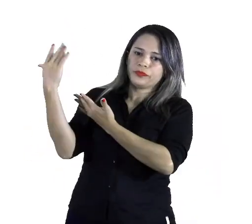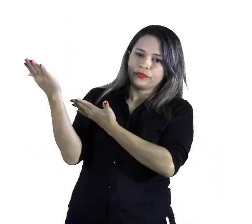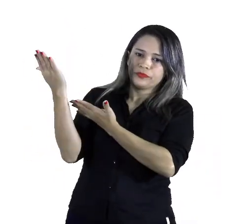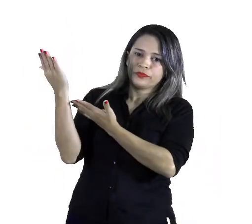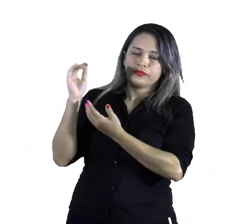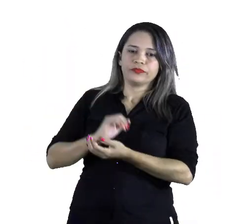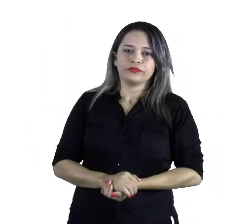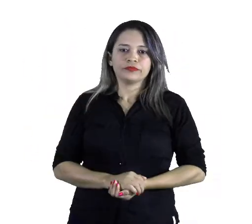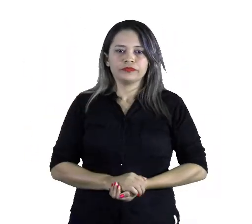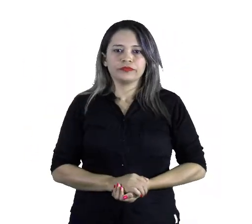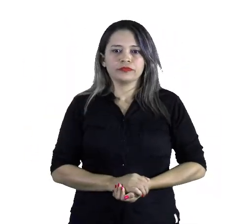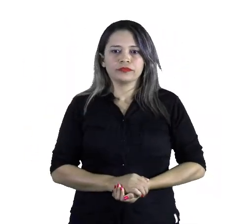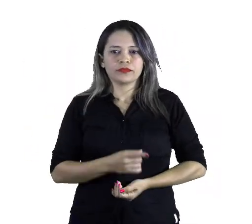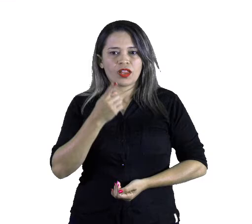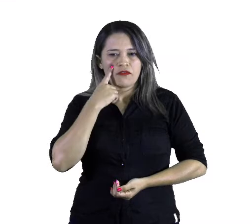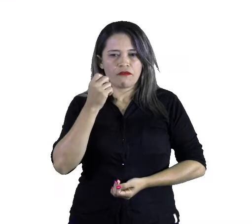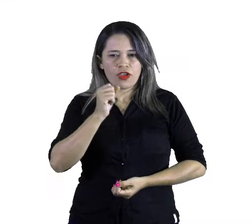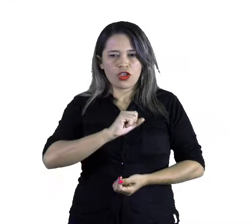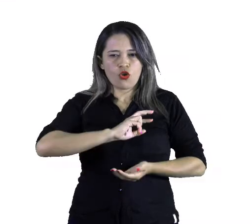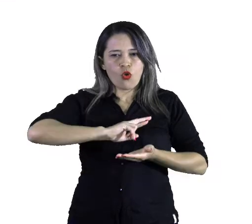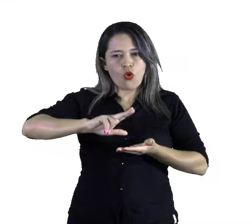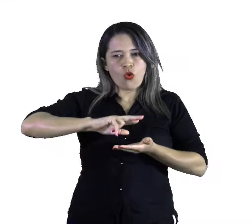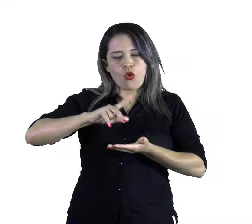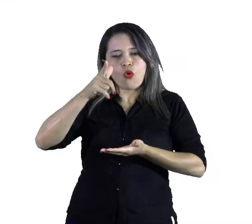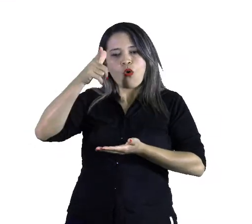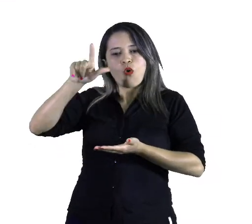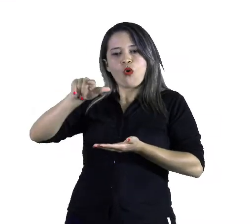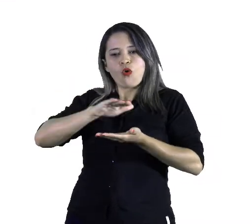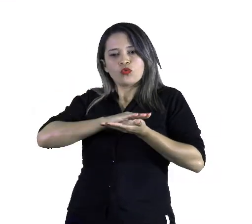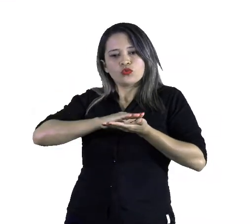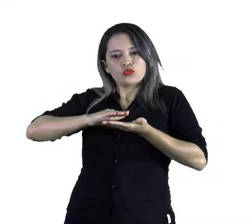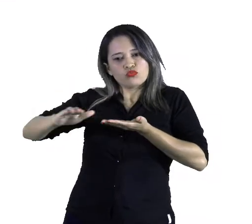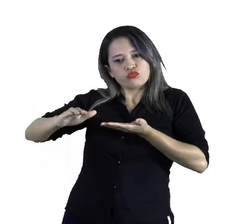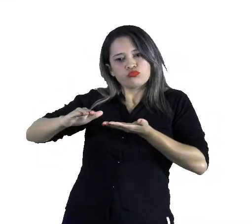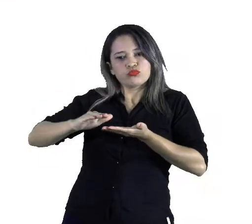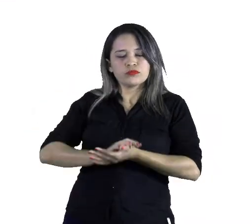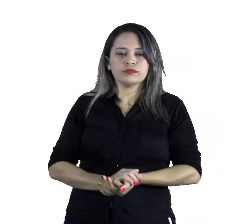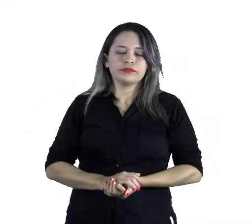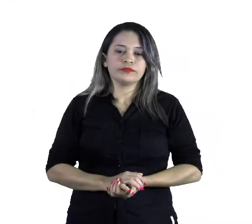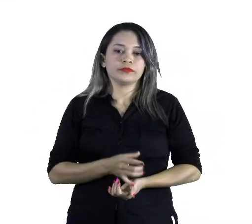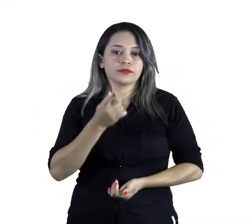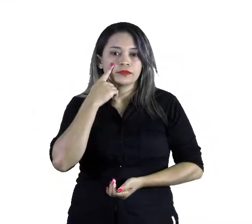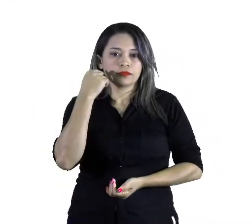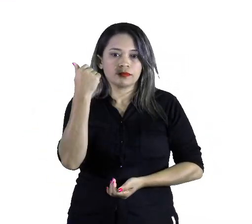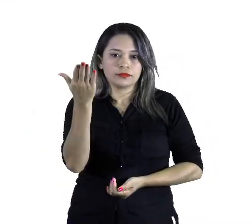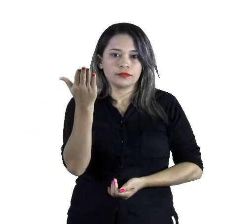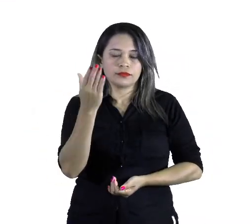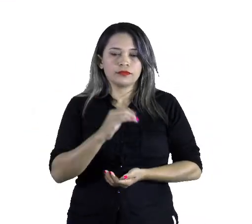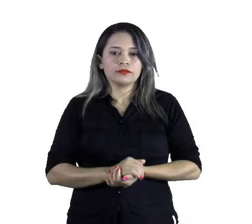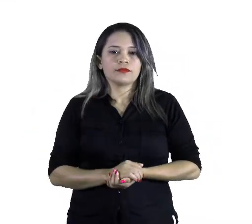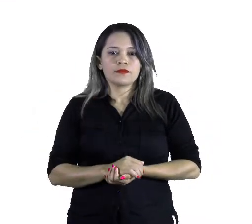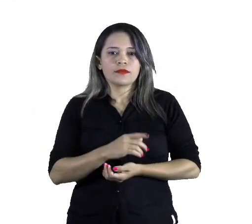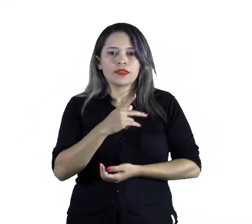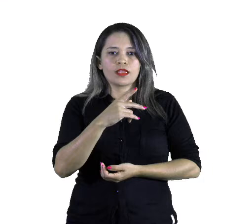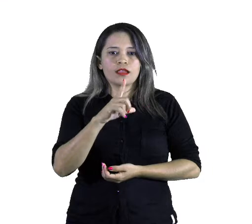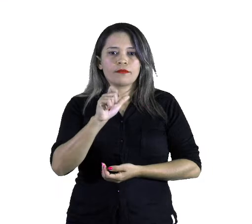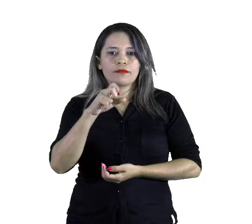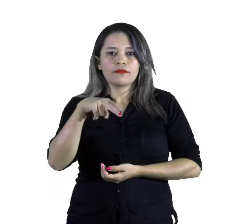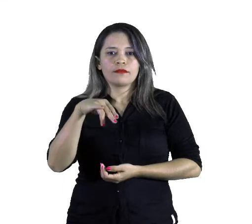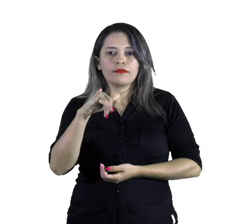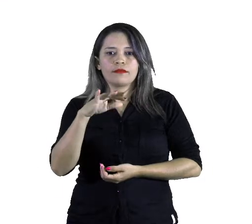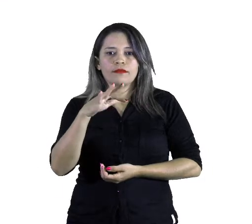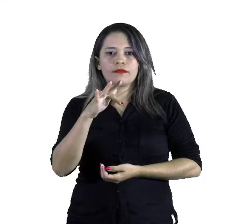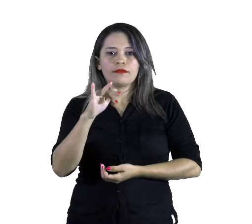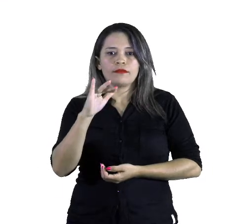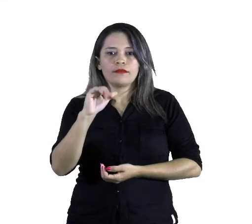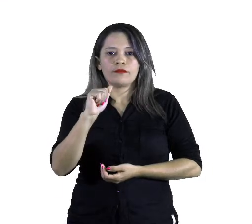e você vai visualizar outros sólidos planificados. Dá uma olhadinha aí. Olha lá. Planificação. Olha lá o